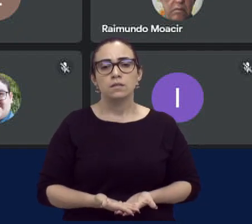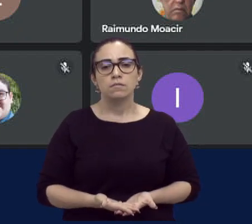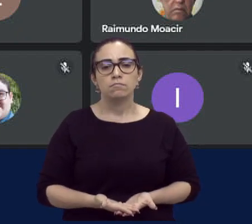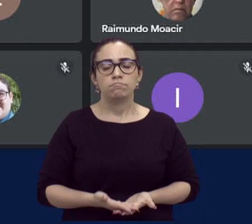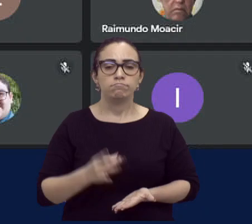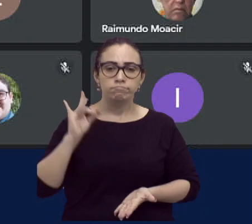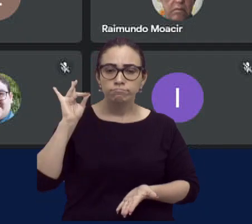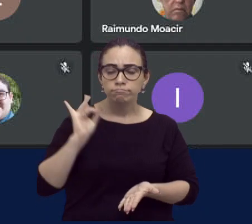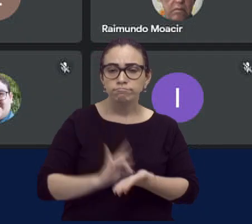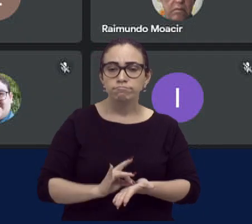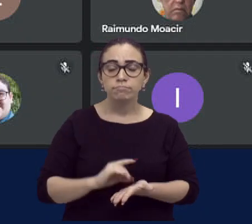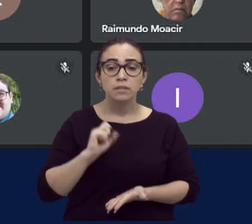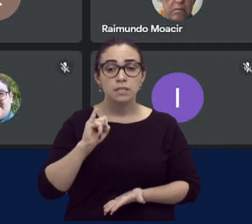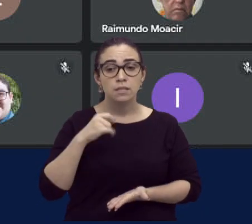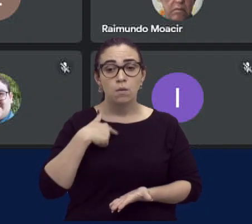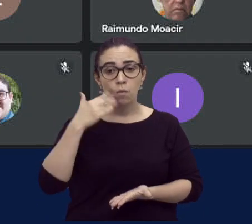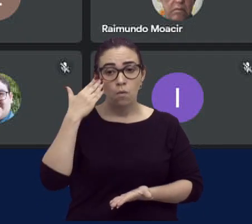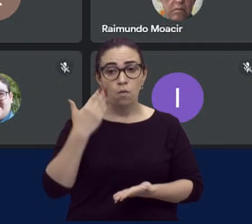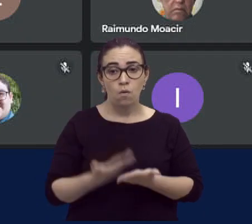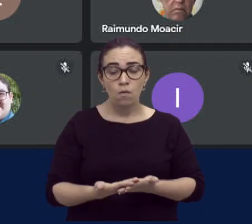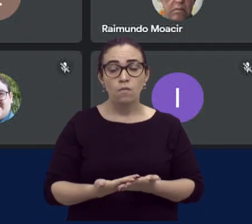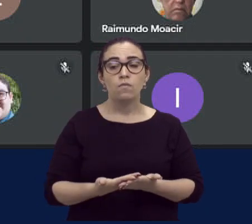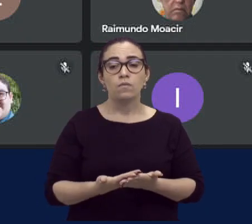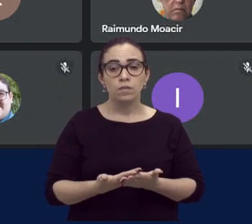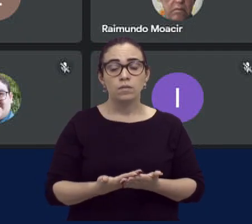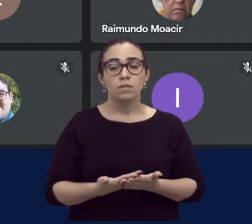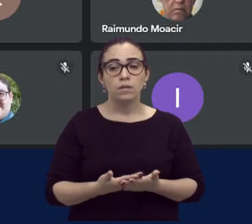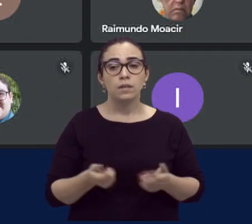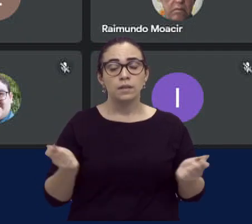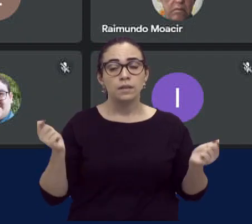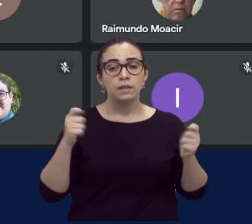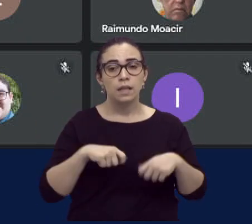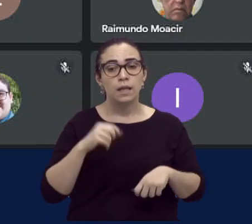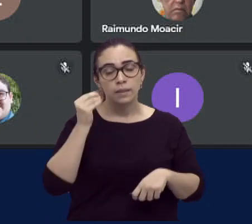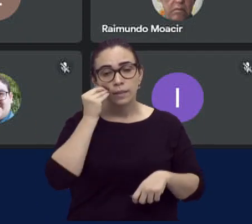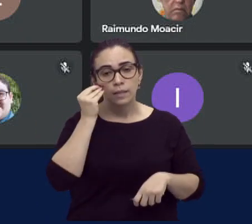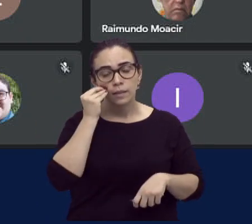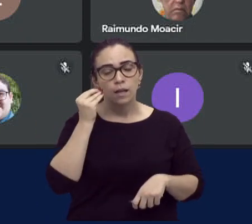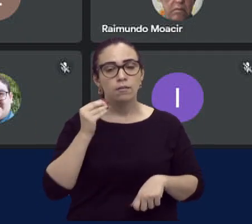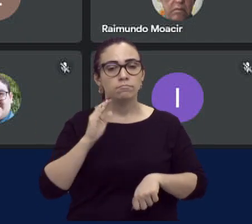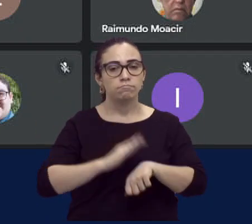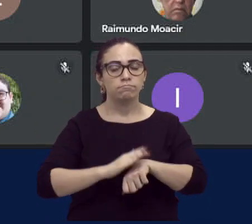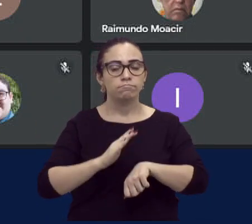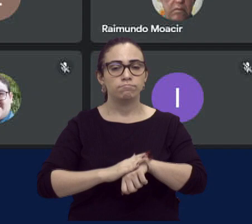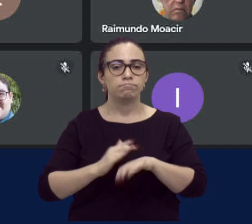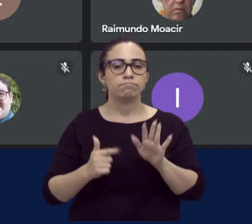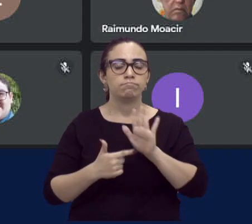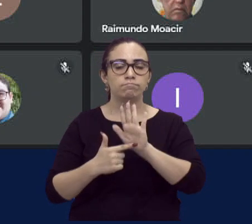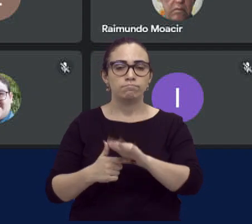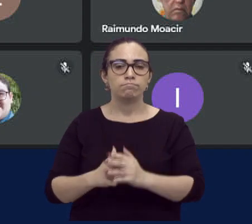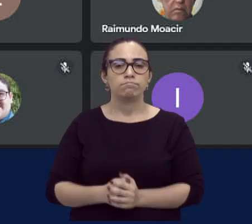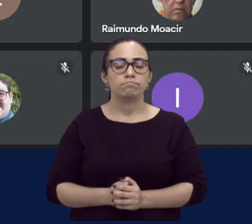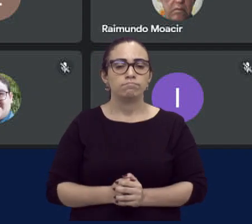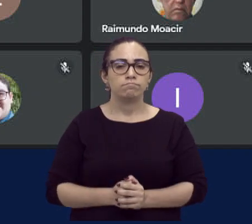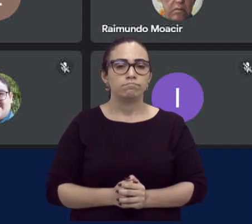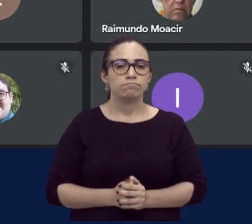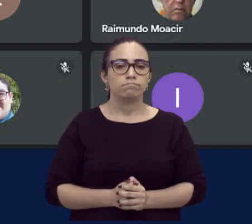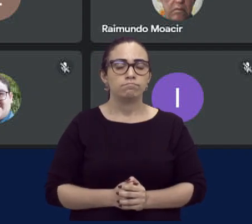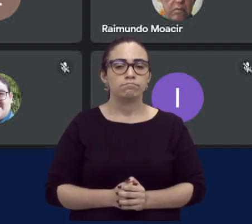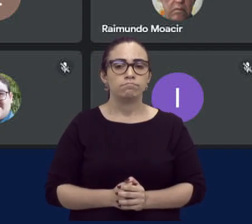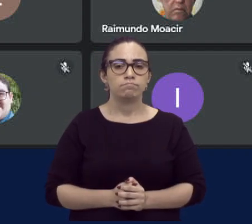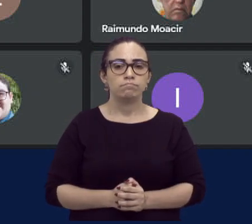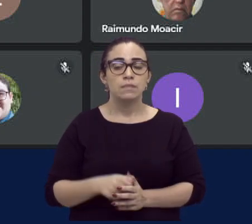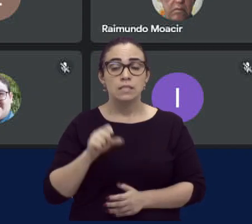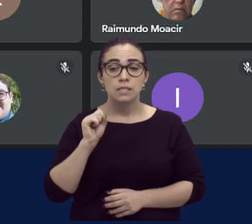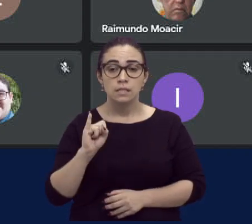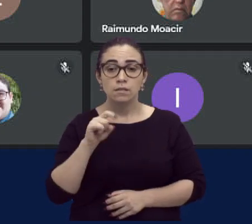eu confio, eu consigo tentar ser autêntico. Ela contagia. Gente, se